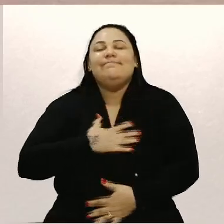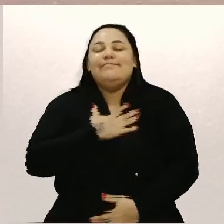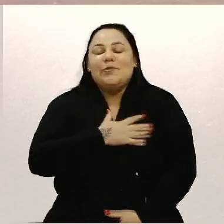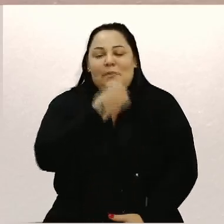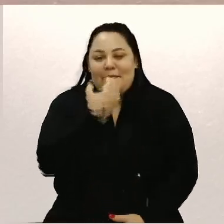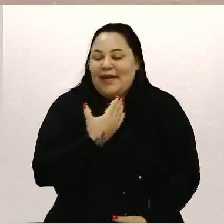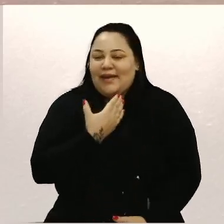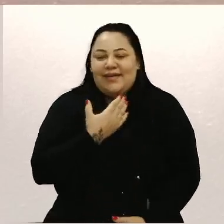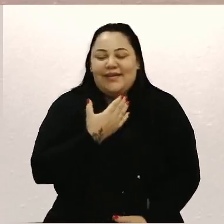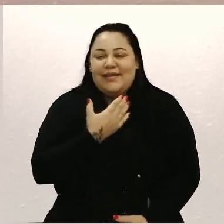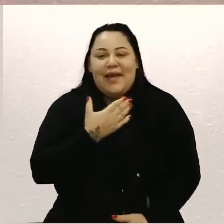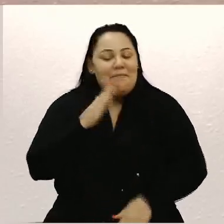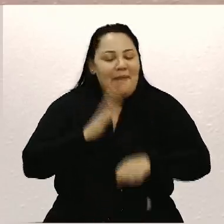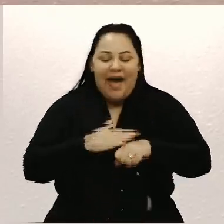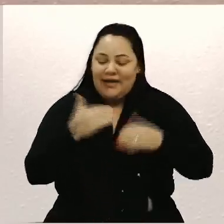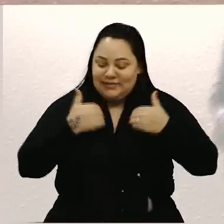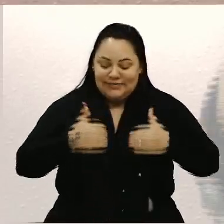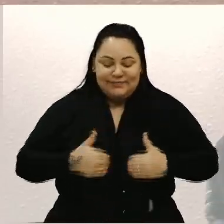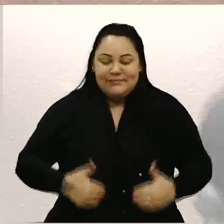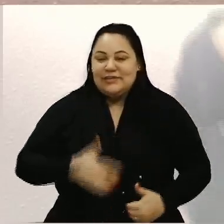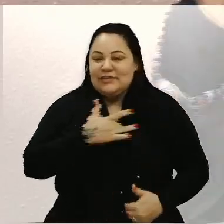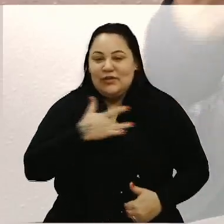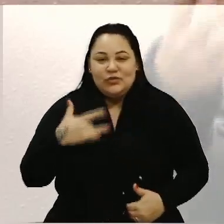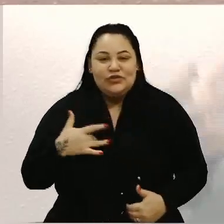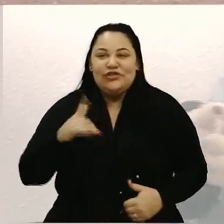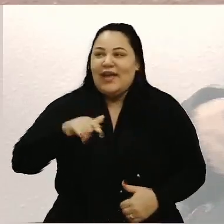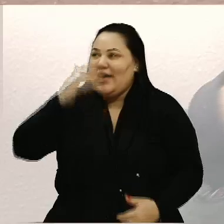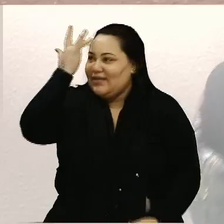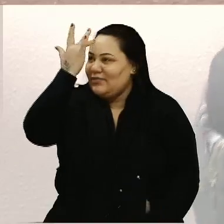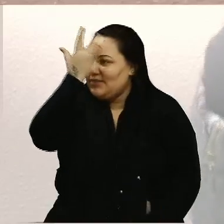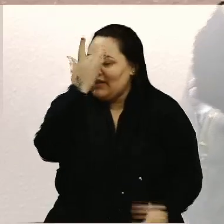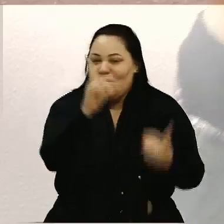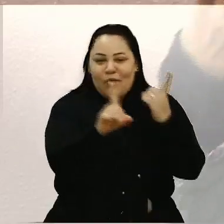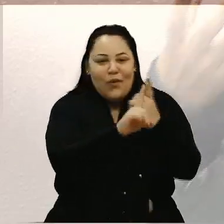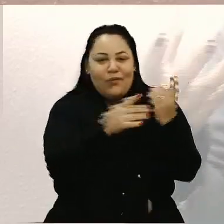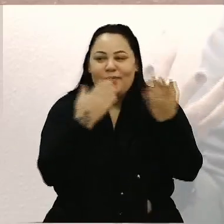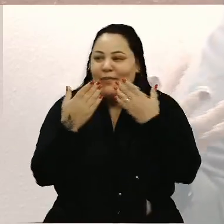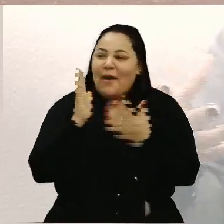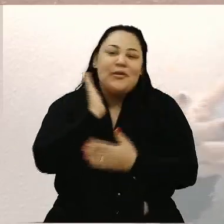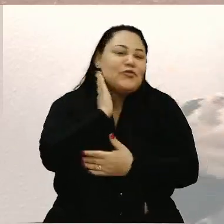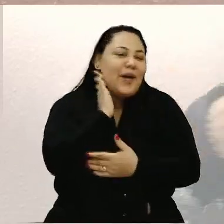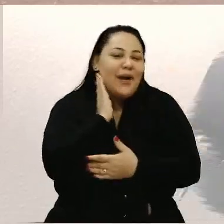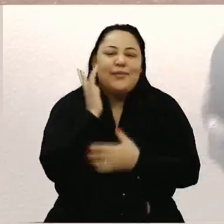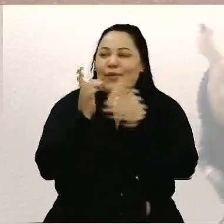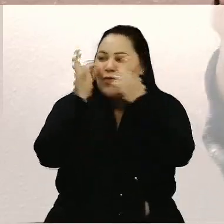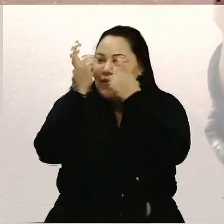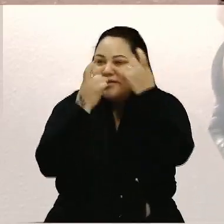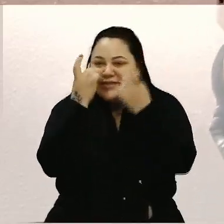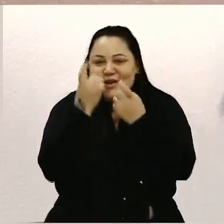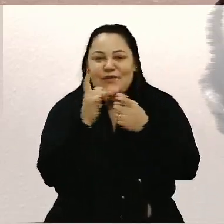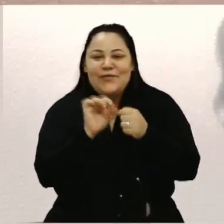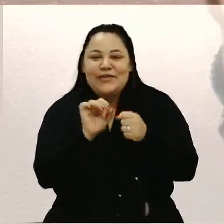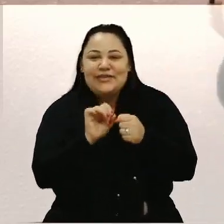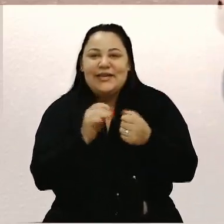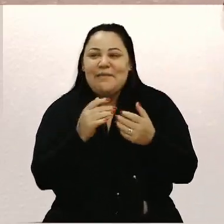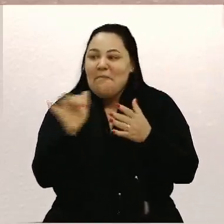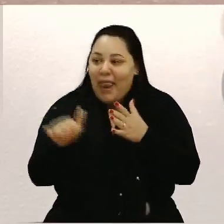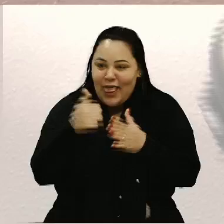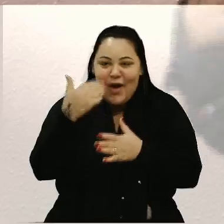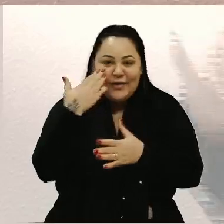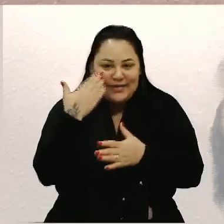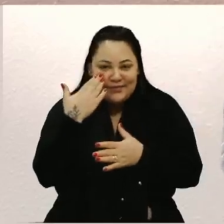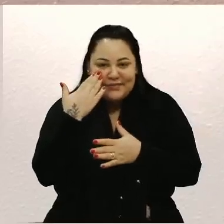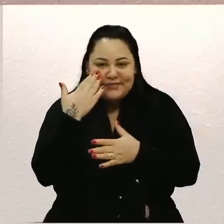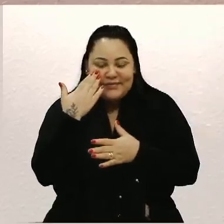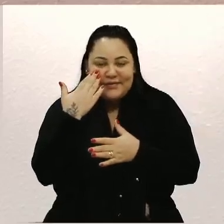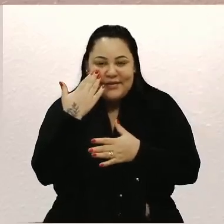saúde física. É saúde mental, é o encontro, é a conversa, é a preocupação em fazer melhor para si